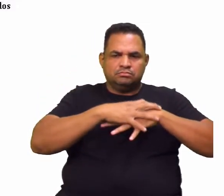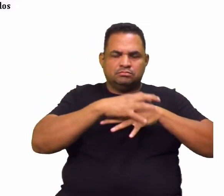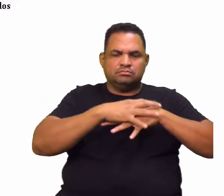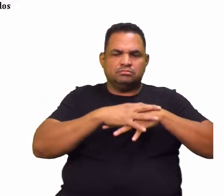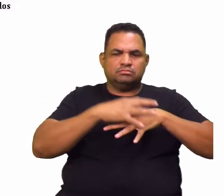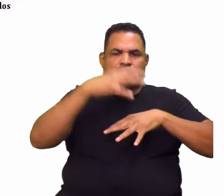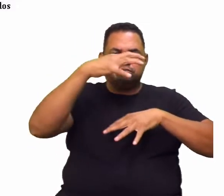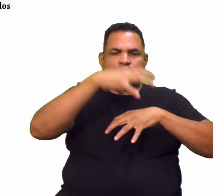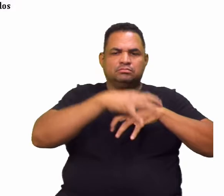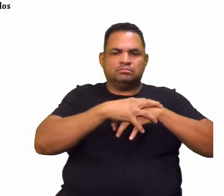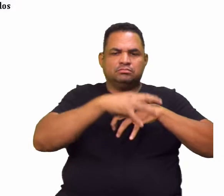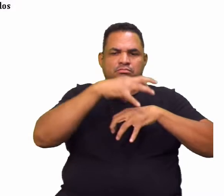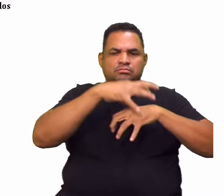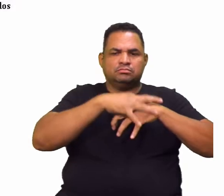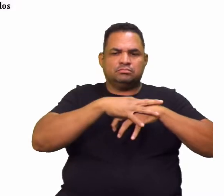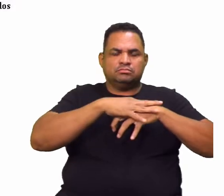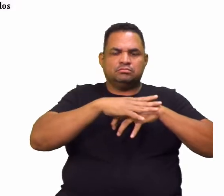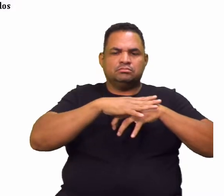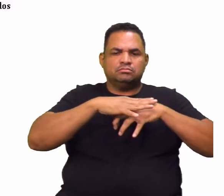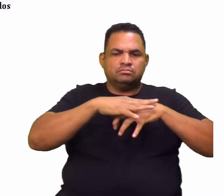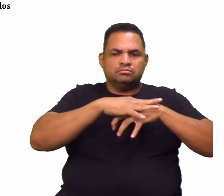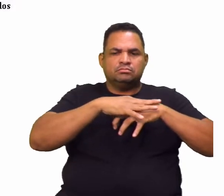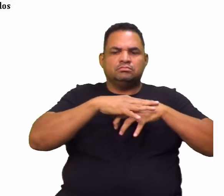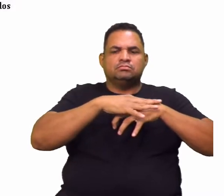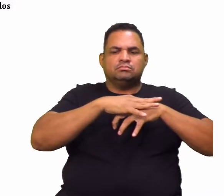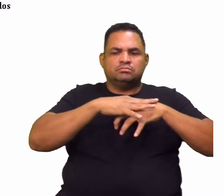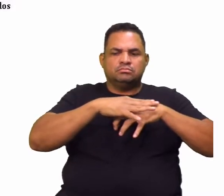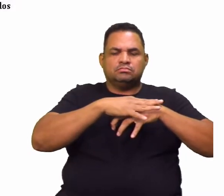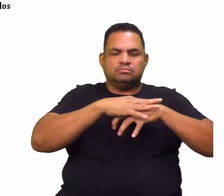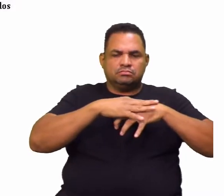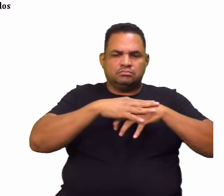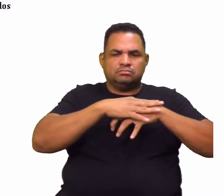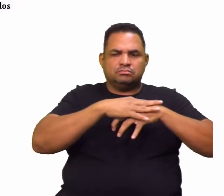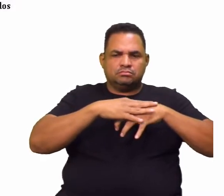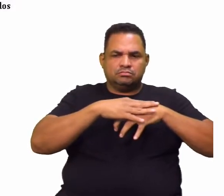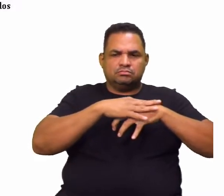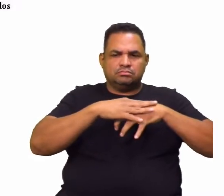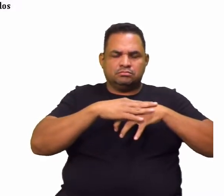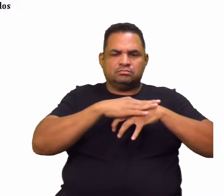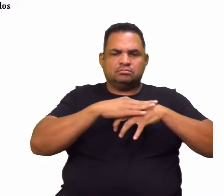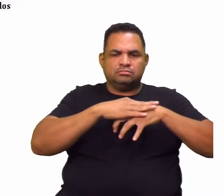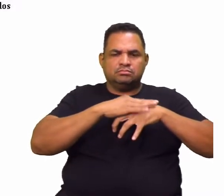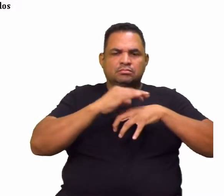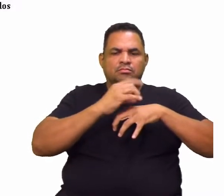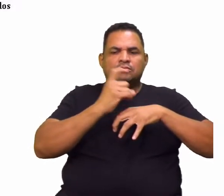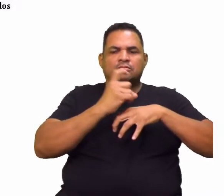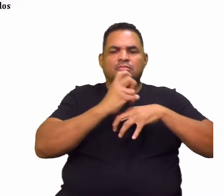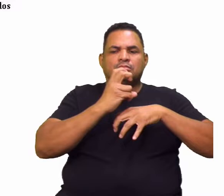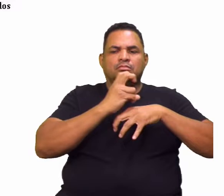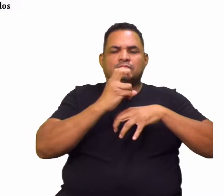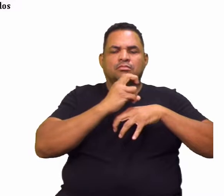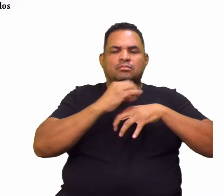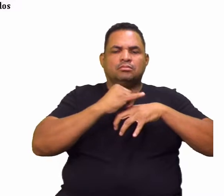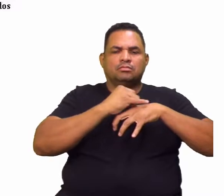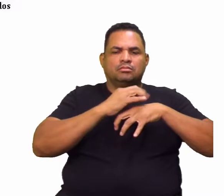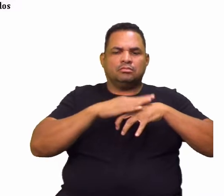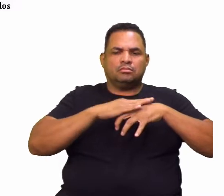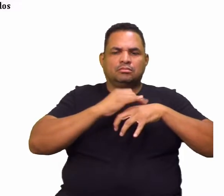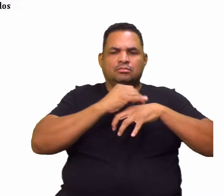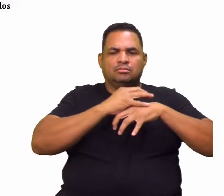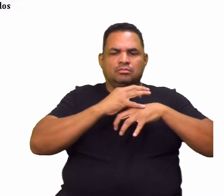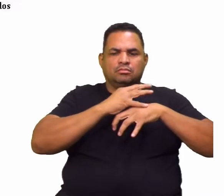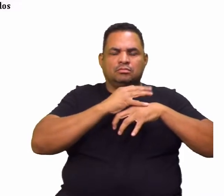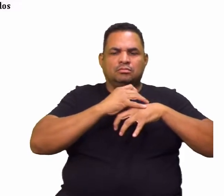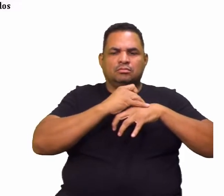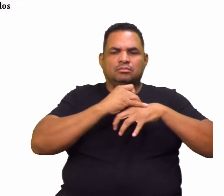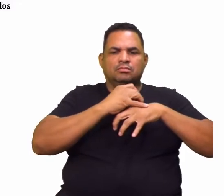ele vai massageando o ventrezinho dele, tá? Com o quintozinho dedo que aparece no membro, na patinha anterior. Ele não é bem um